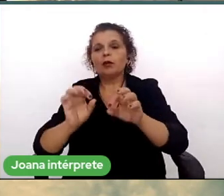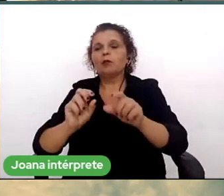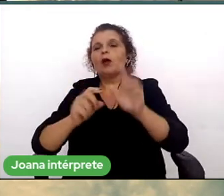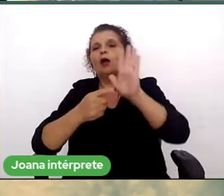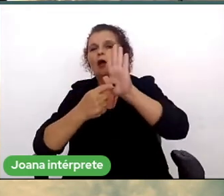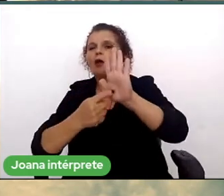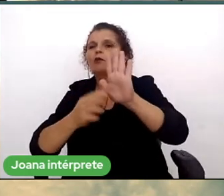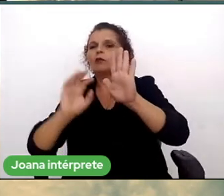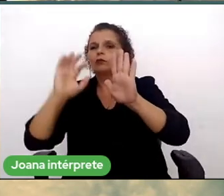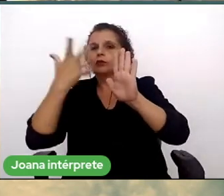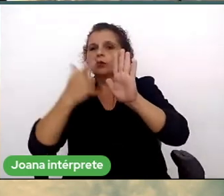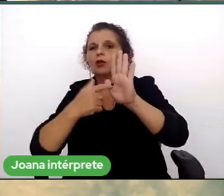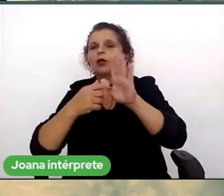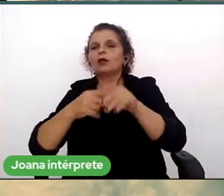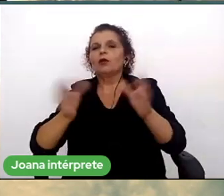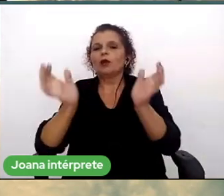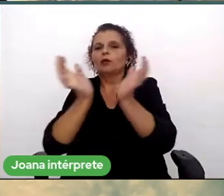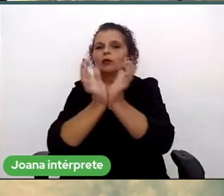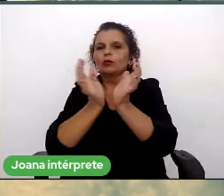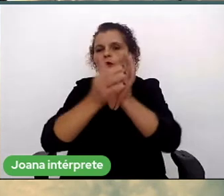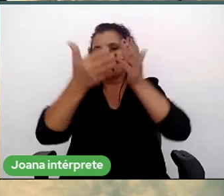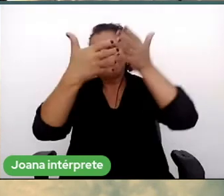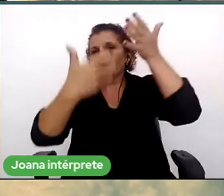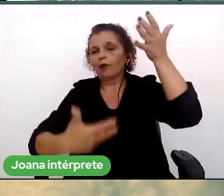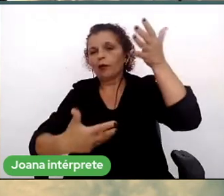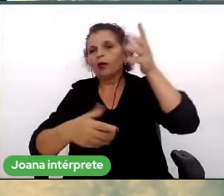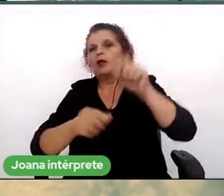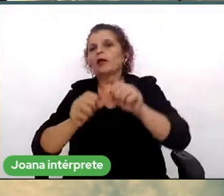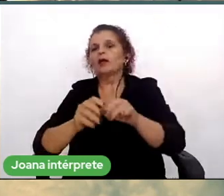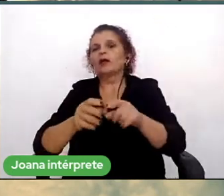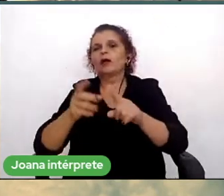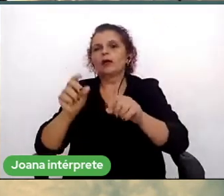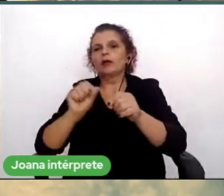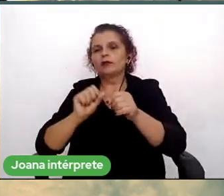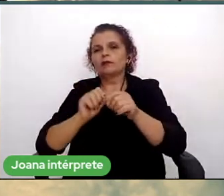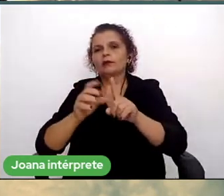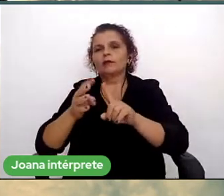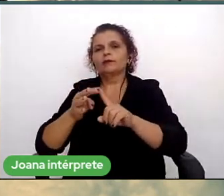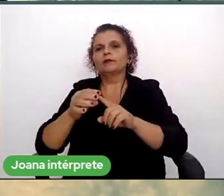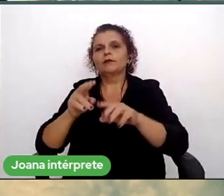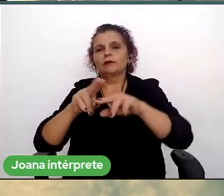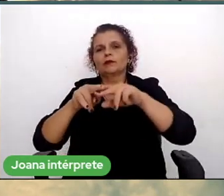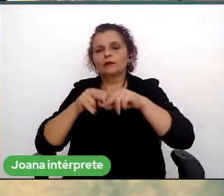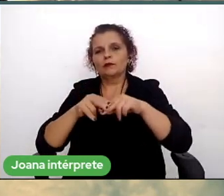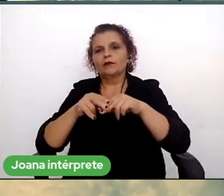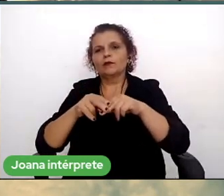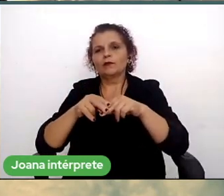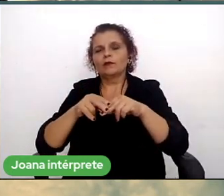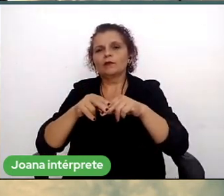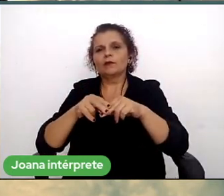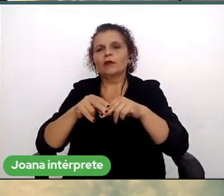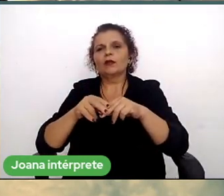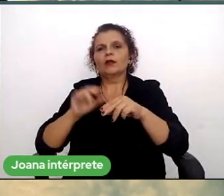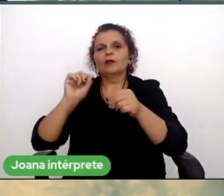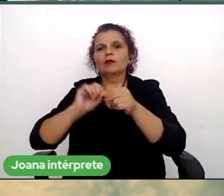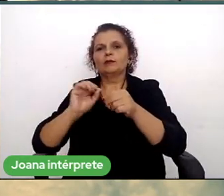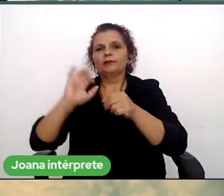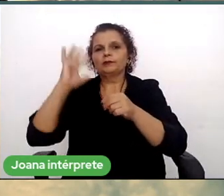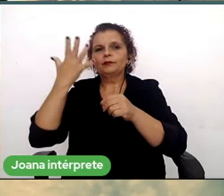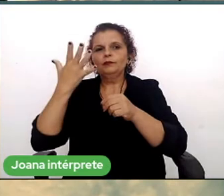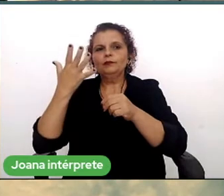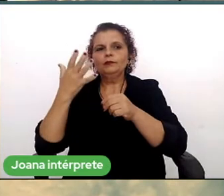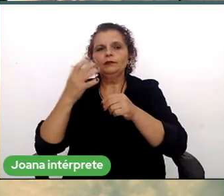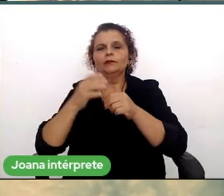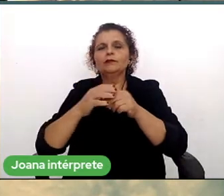forma esse é o nosso time Essa foi a nossa tec tec e por isso que a gente realizou isso